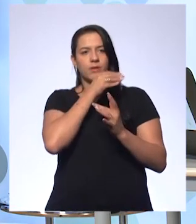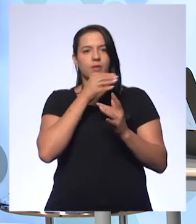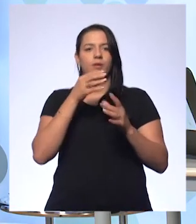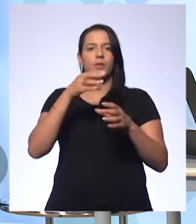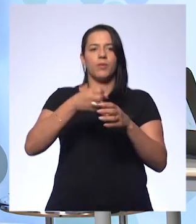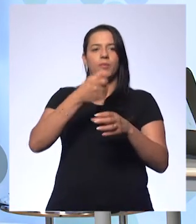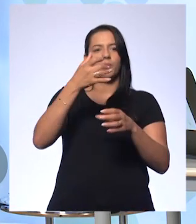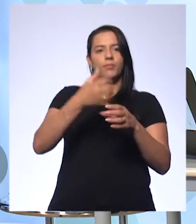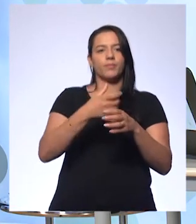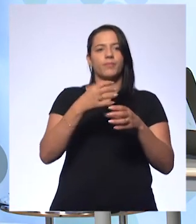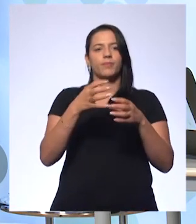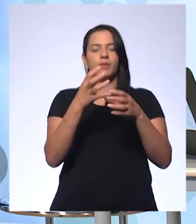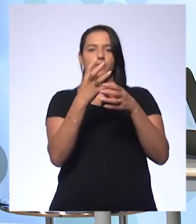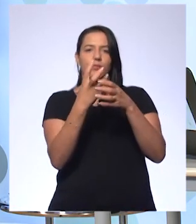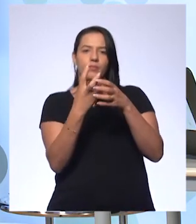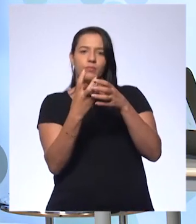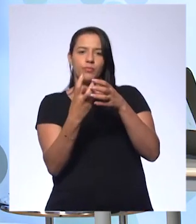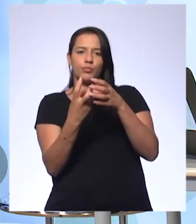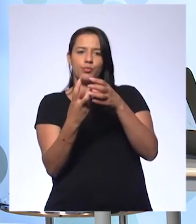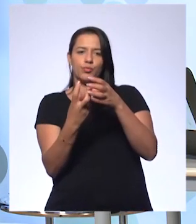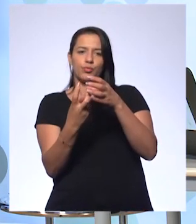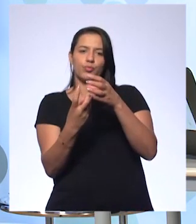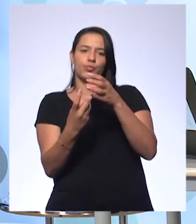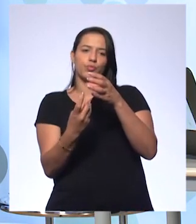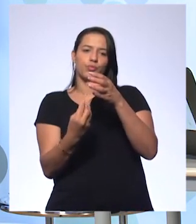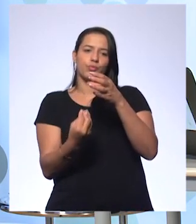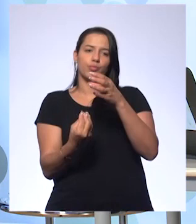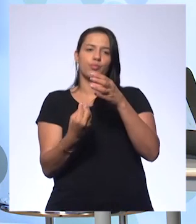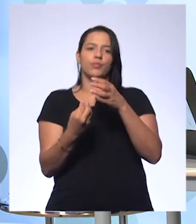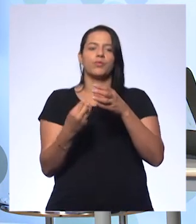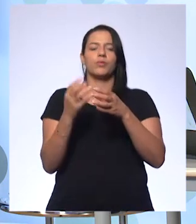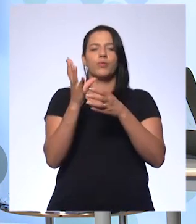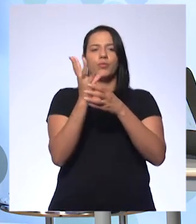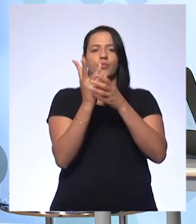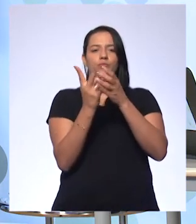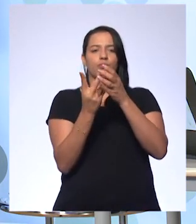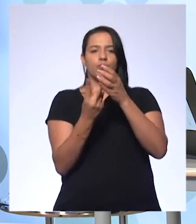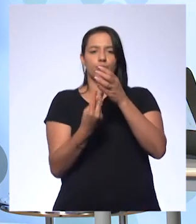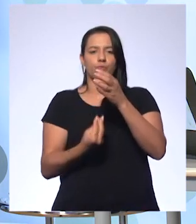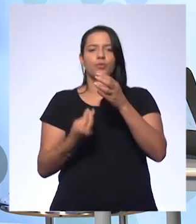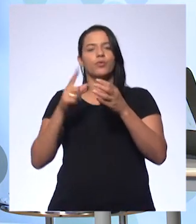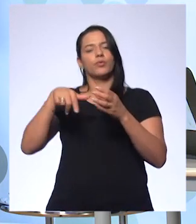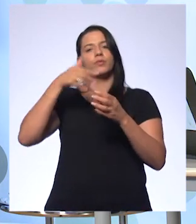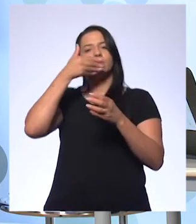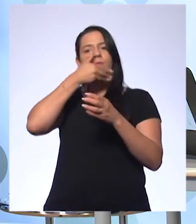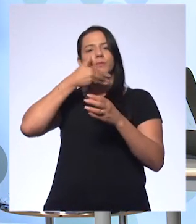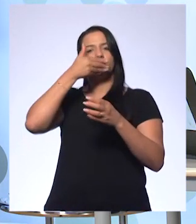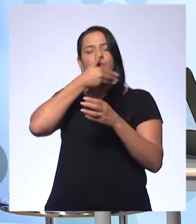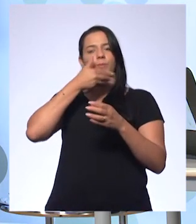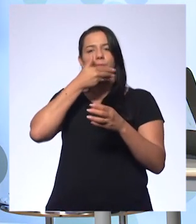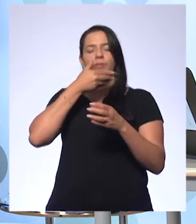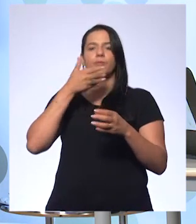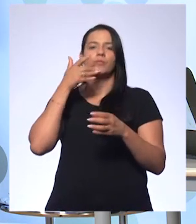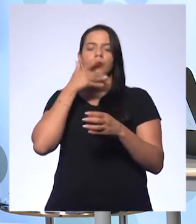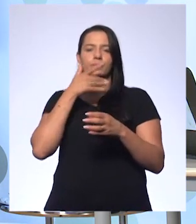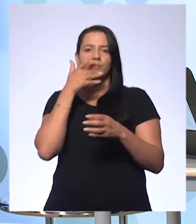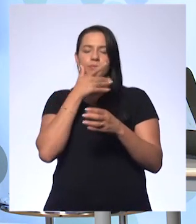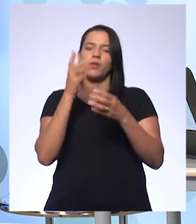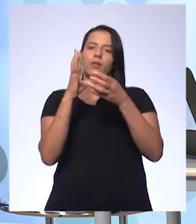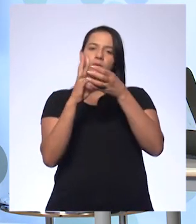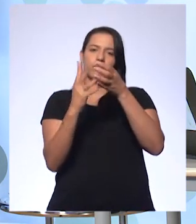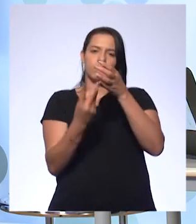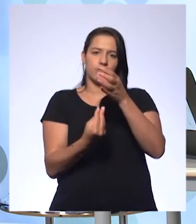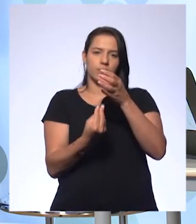pó, o que vai fazer? Ele vai extrair os flavors, que a gente chama, né? Os sabores desse pó de café. Então, o que vai